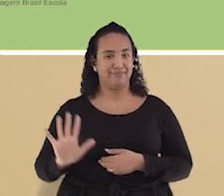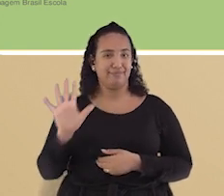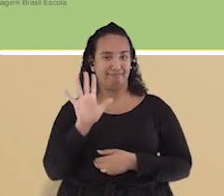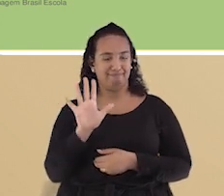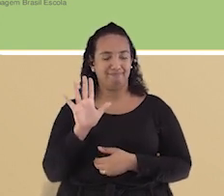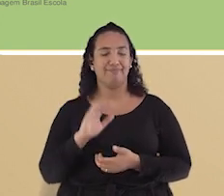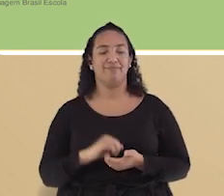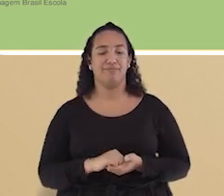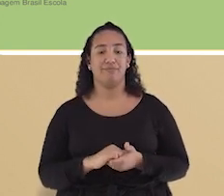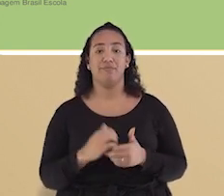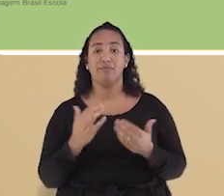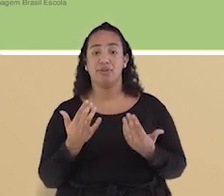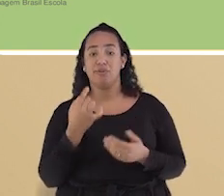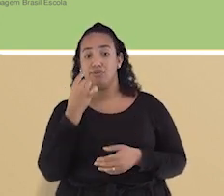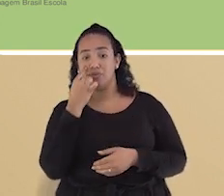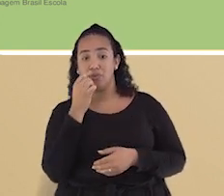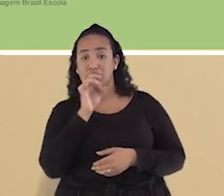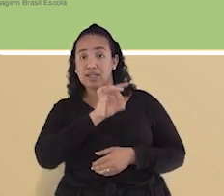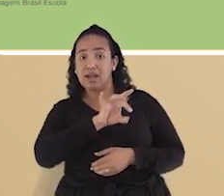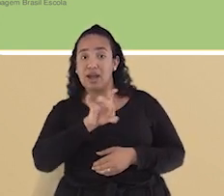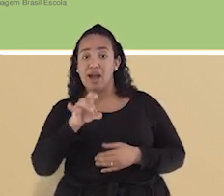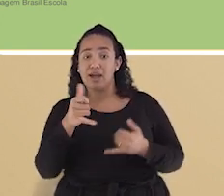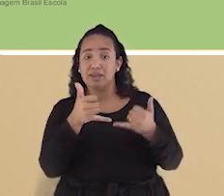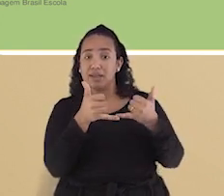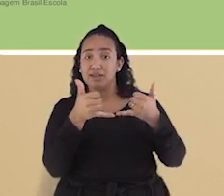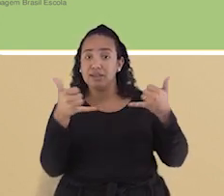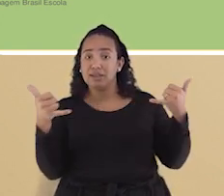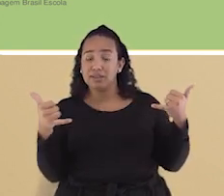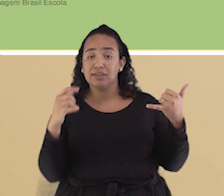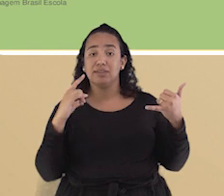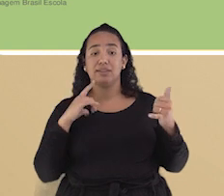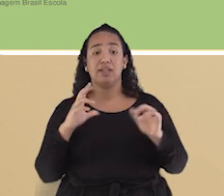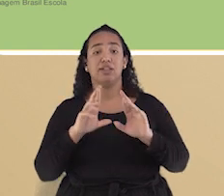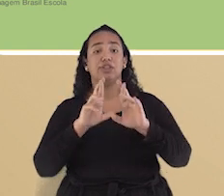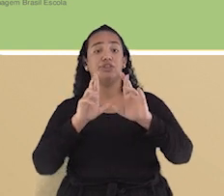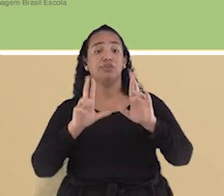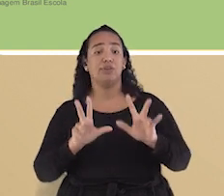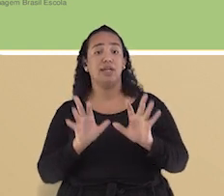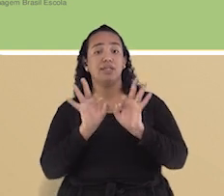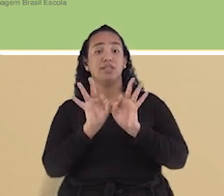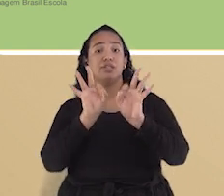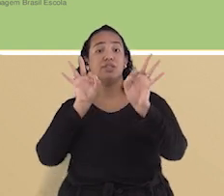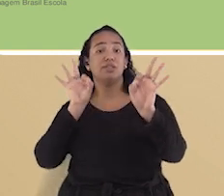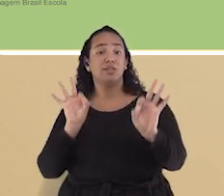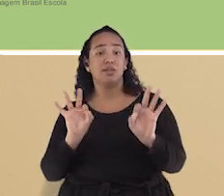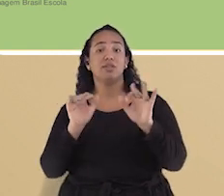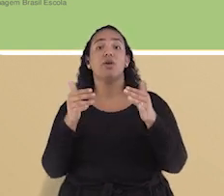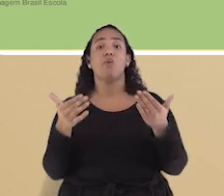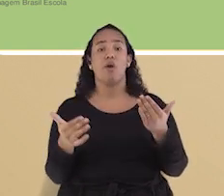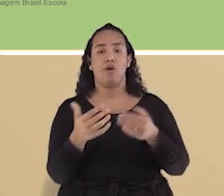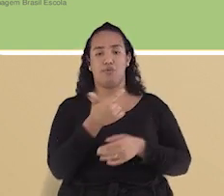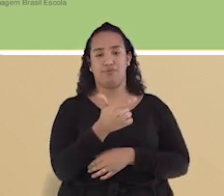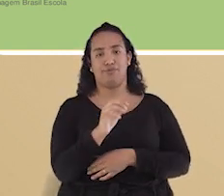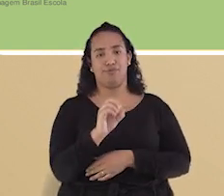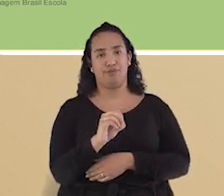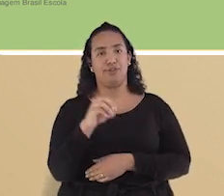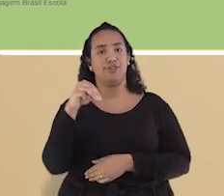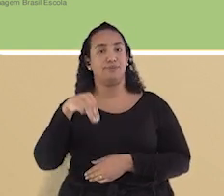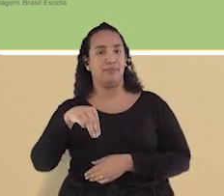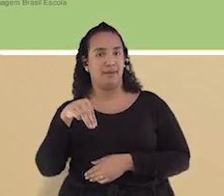tela apresenta uma diferença de 20 metros de distância entre uma curva de nível e